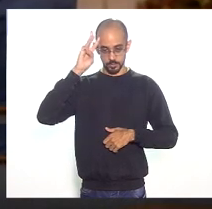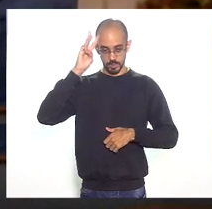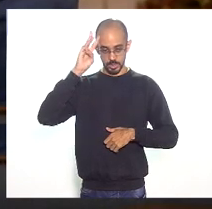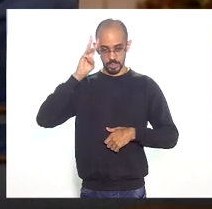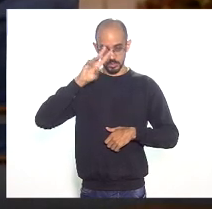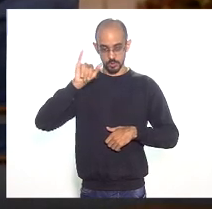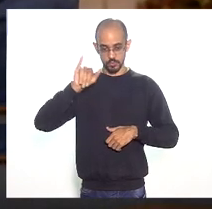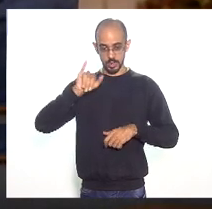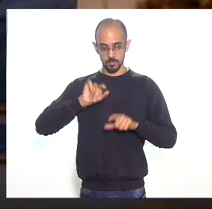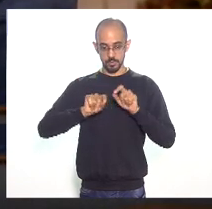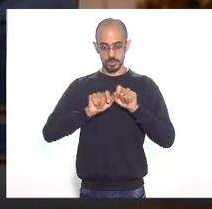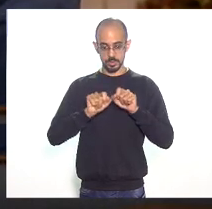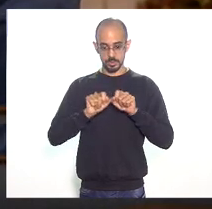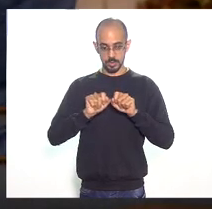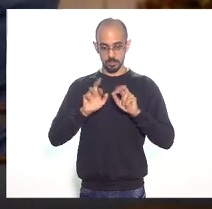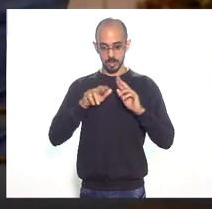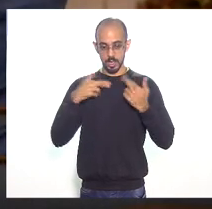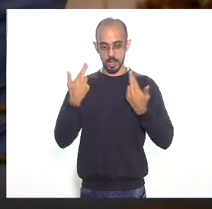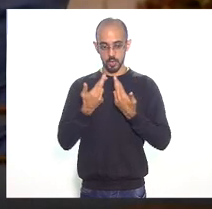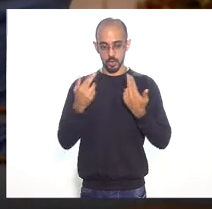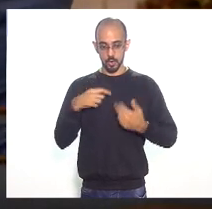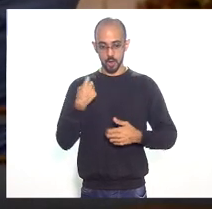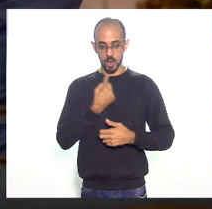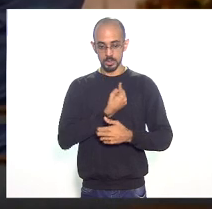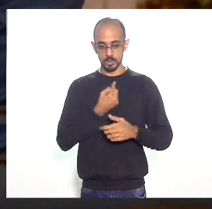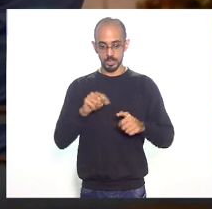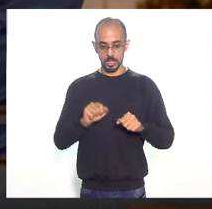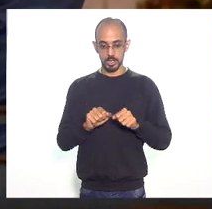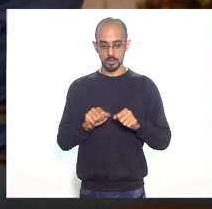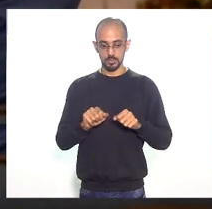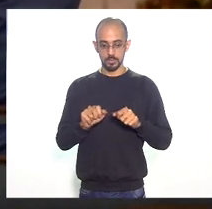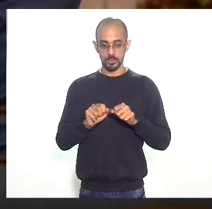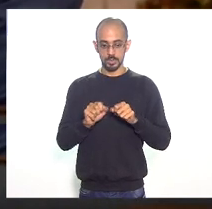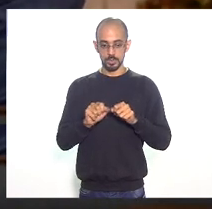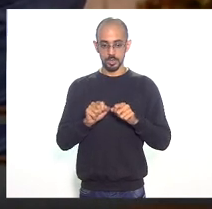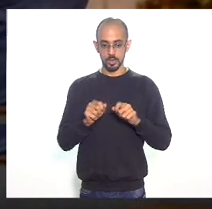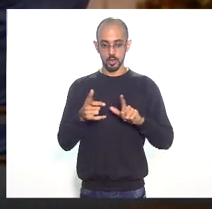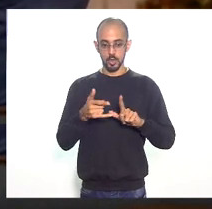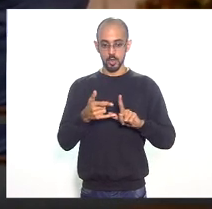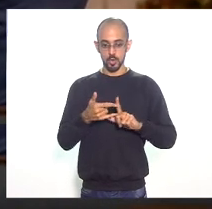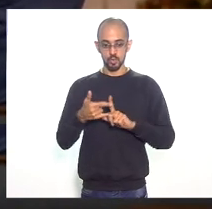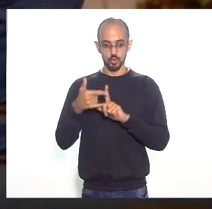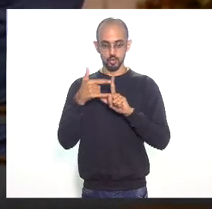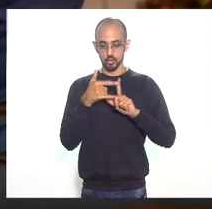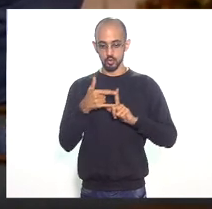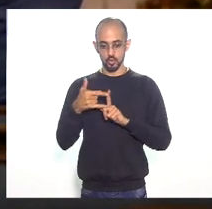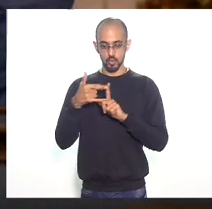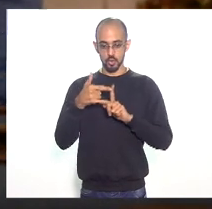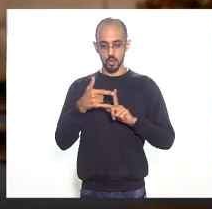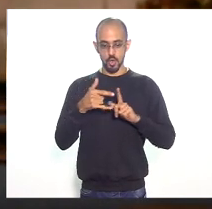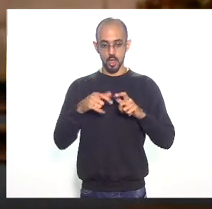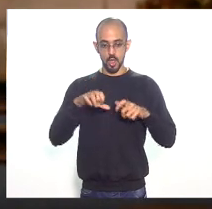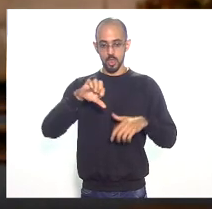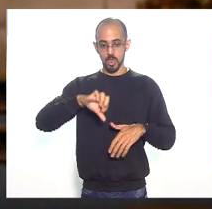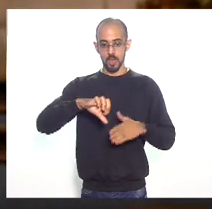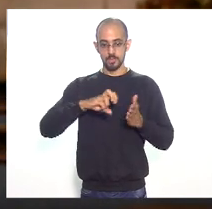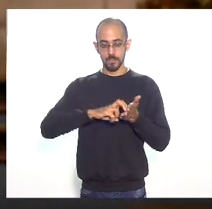reunião nossa, via Zoom, a partir de 9 da manhã, para que a gente possa